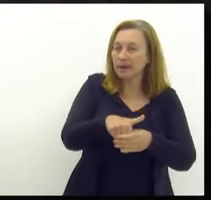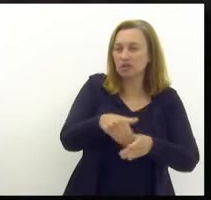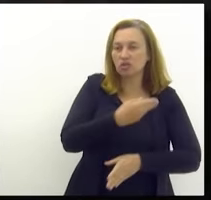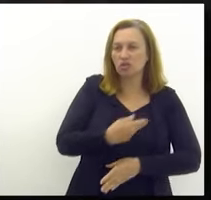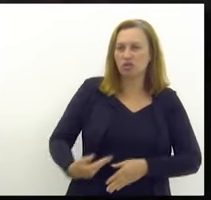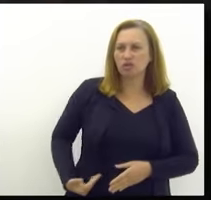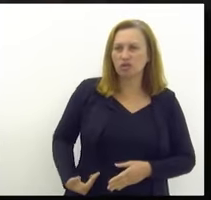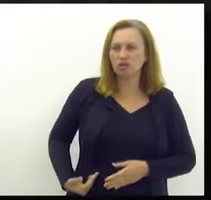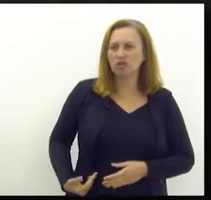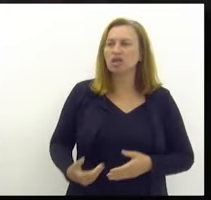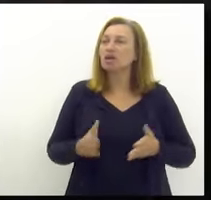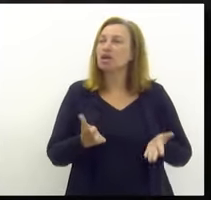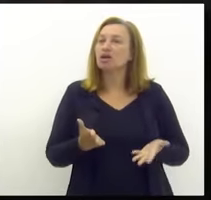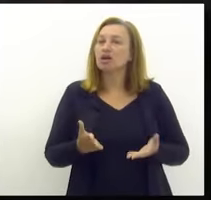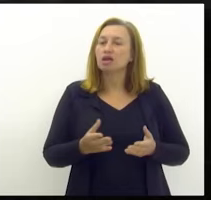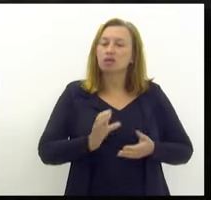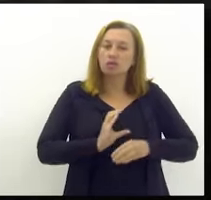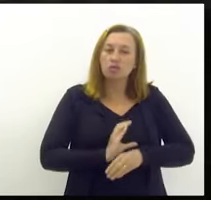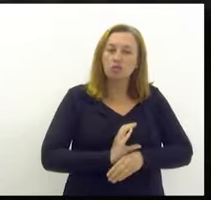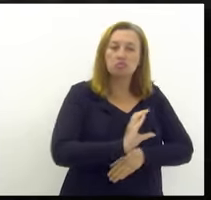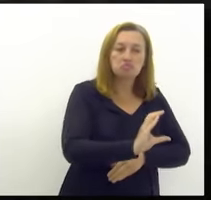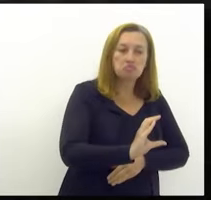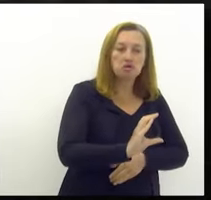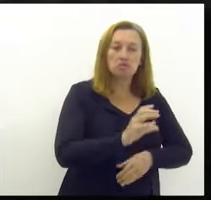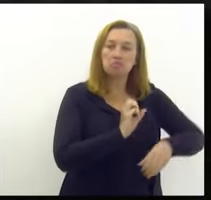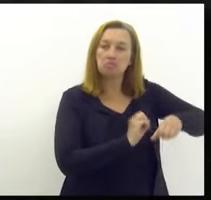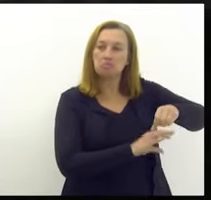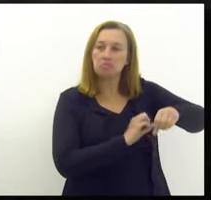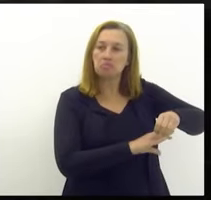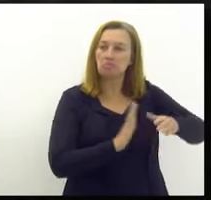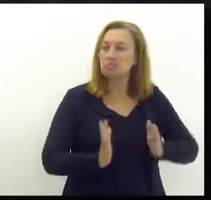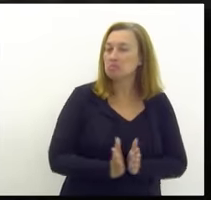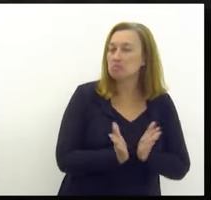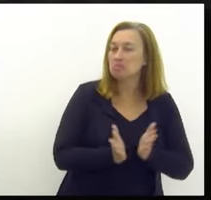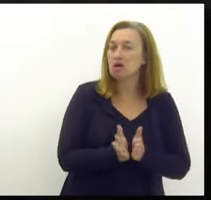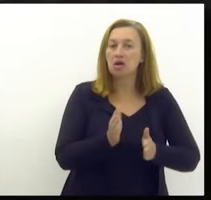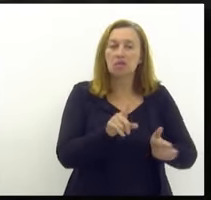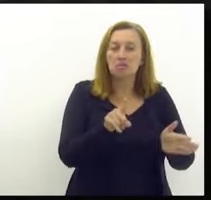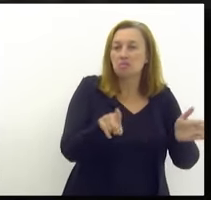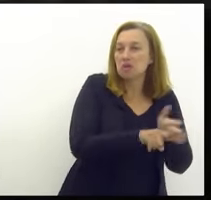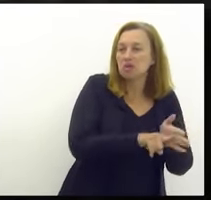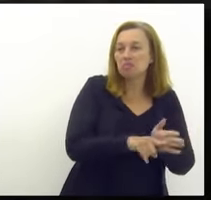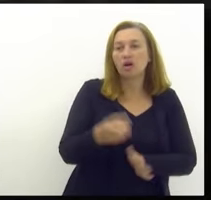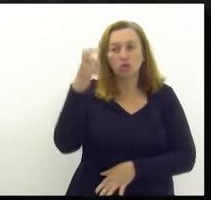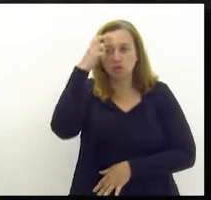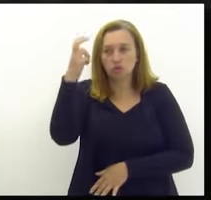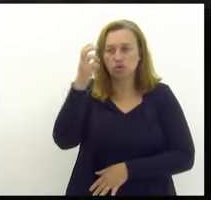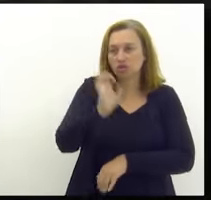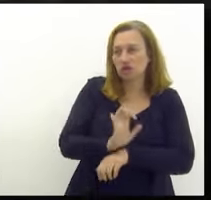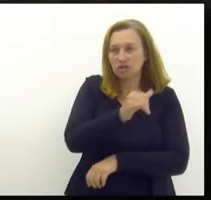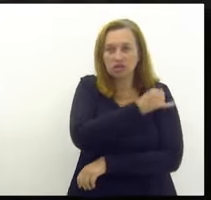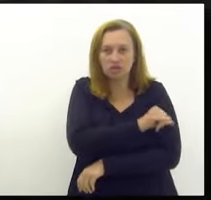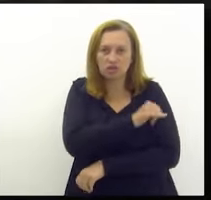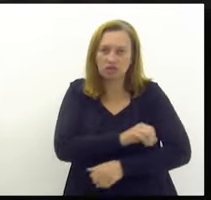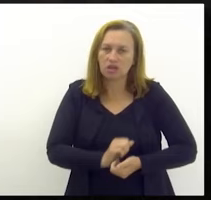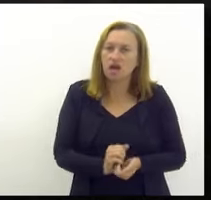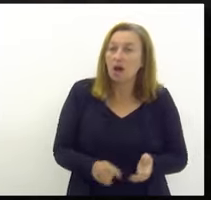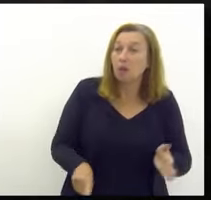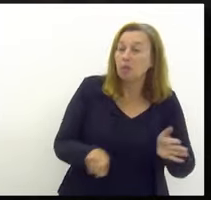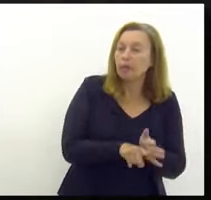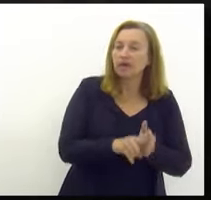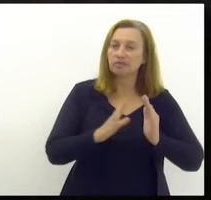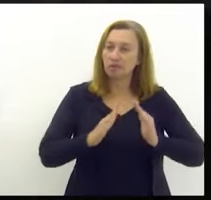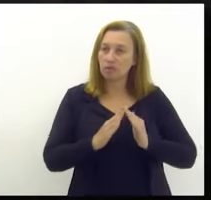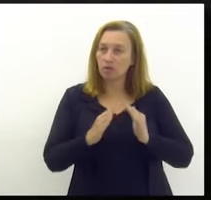pra superação da miséria e da extrema pobreza menos pra cultura do Estado do Rio de Janeiro menos para os as habitações